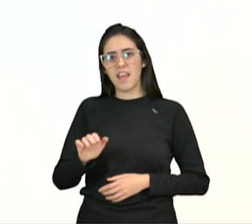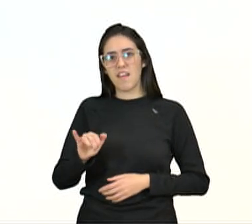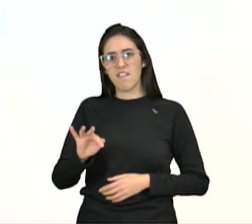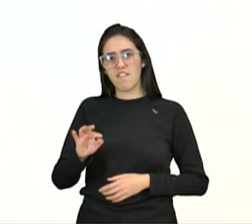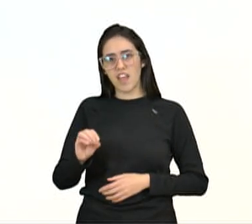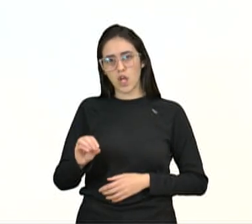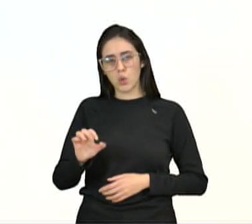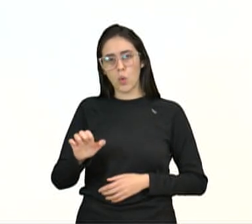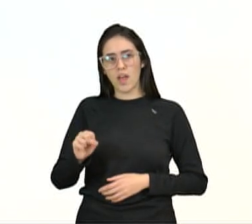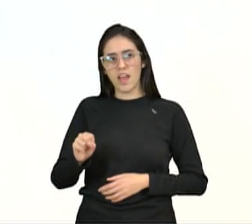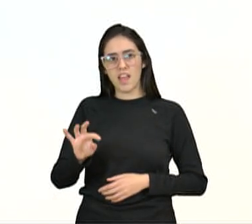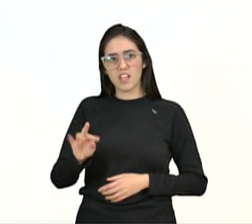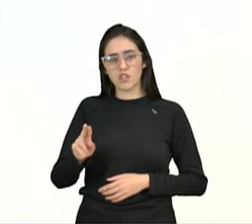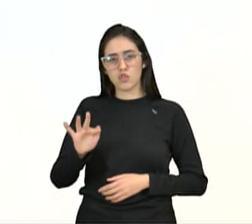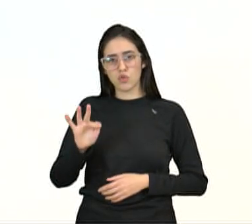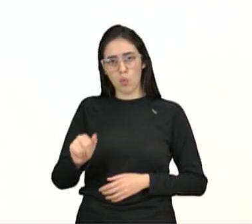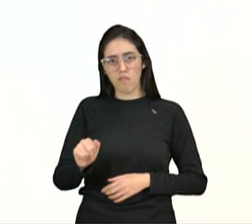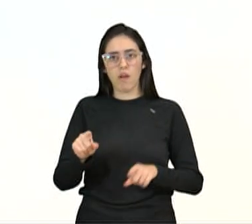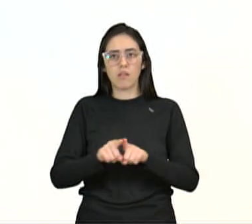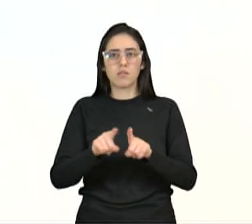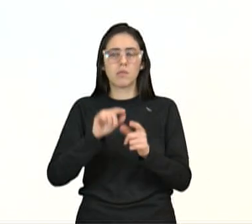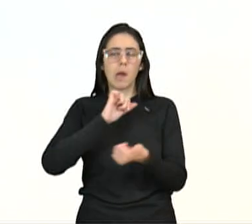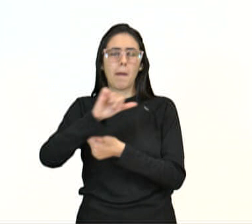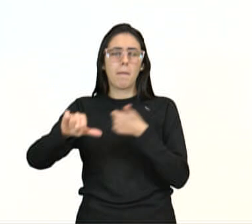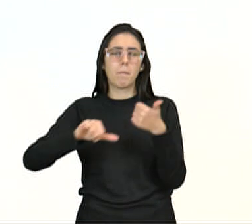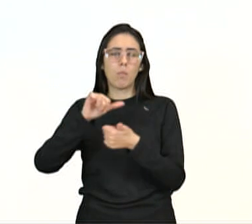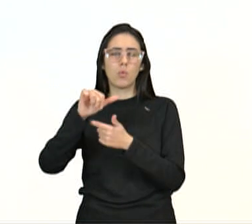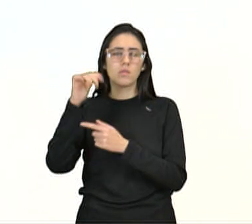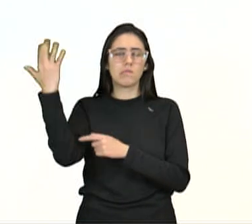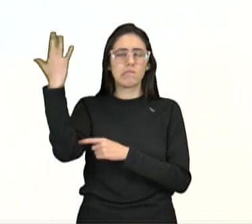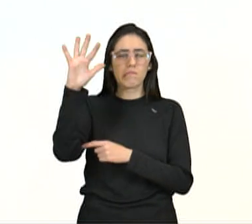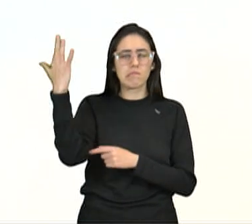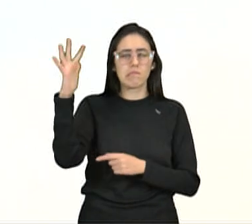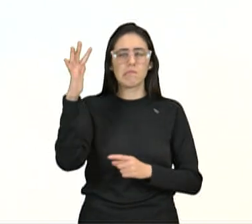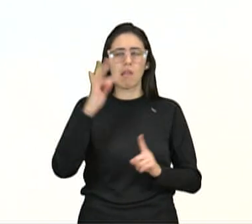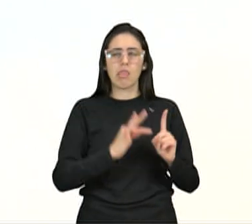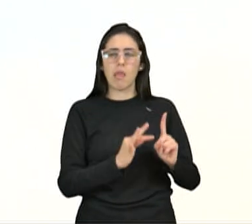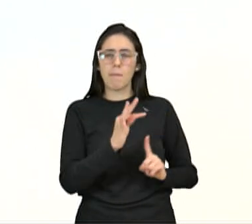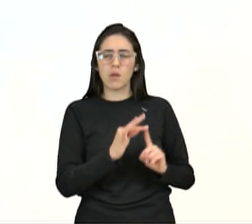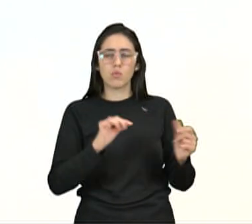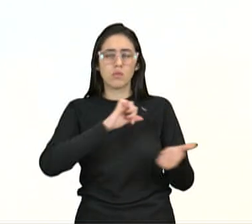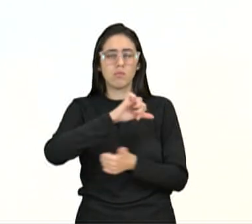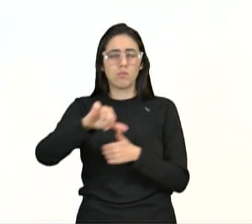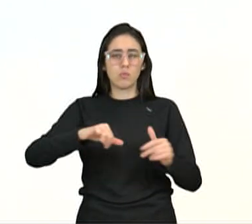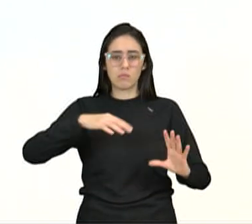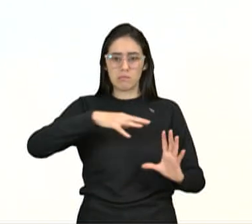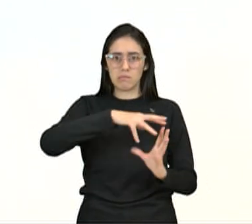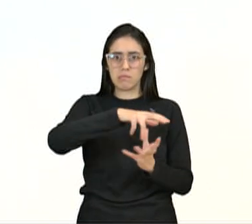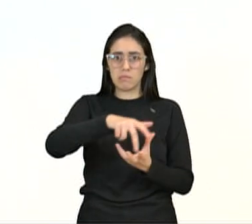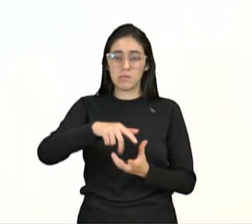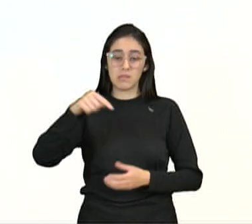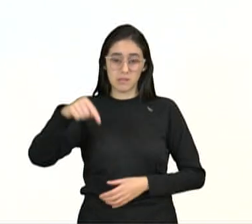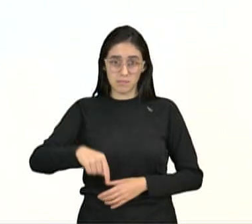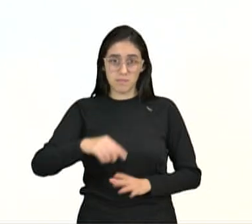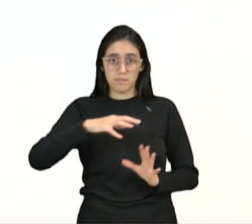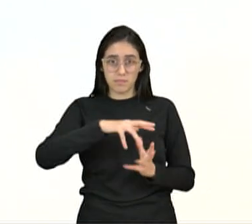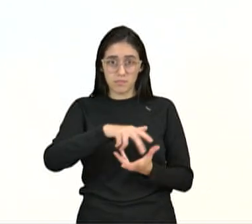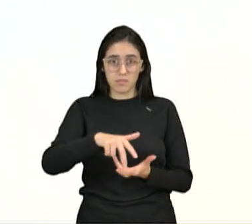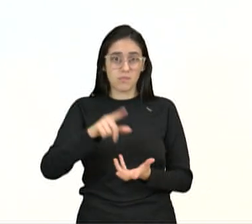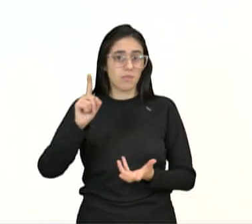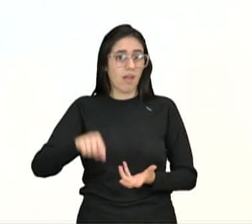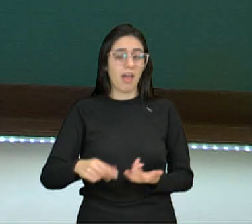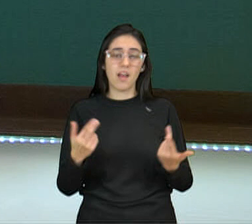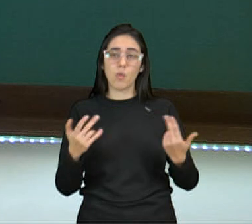as alterações nas temperaturas, né, da região, do planeta como um todo, né? A Terra funciona como uma